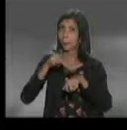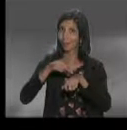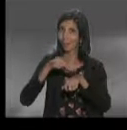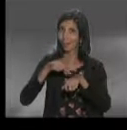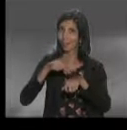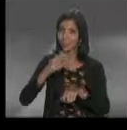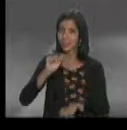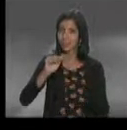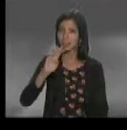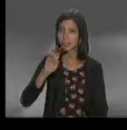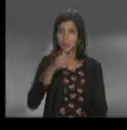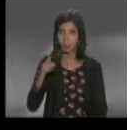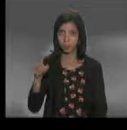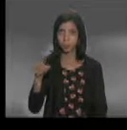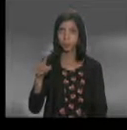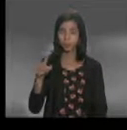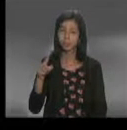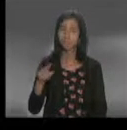sabão.